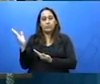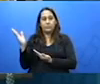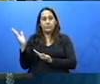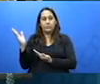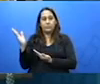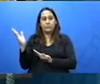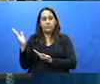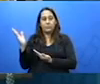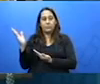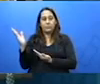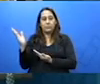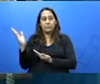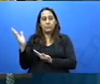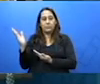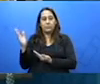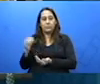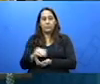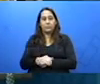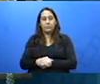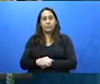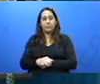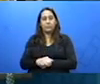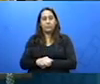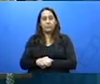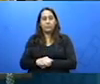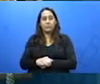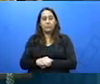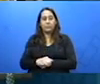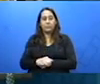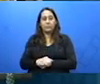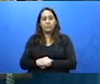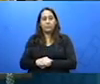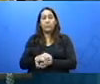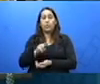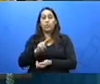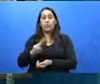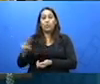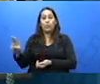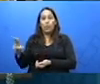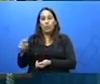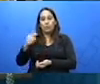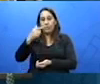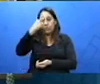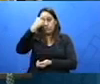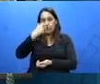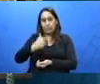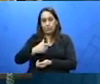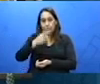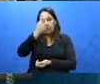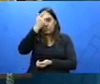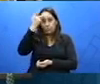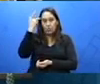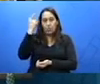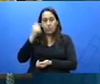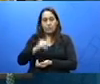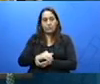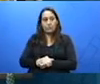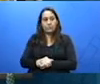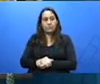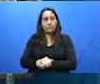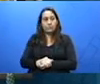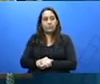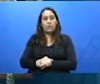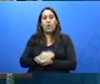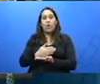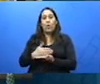Autora Blandina Franco. Não é nome de pessoa? Então, nome de pessoa,